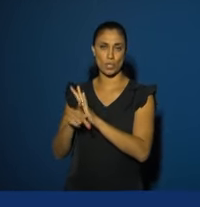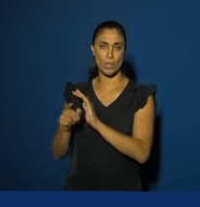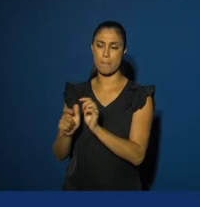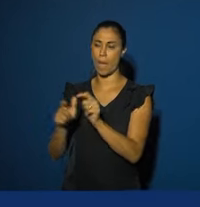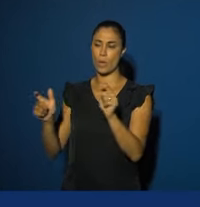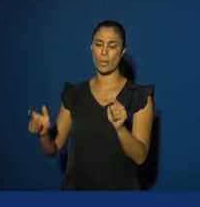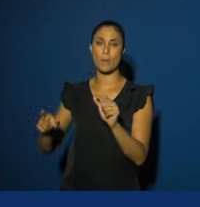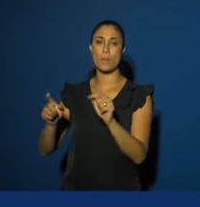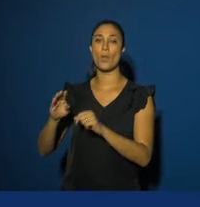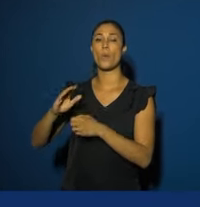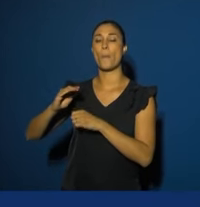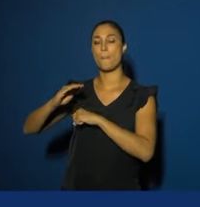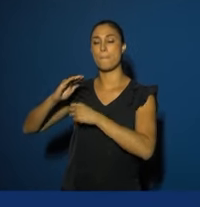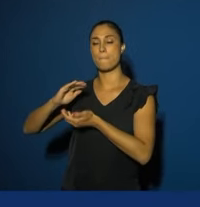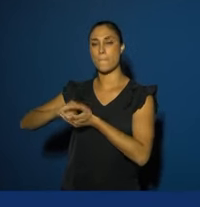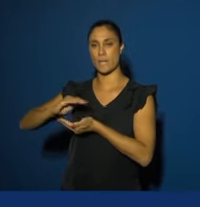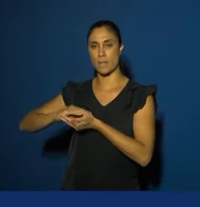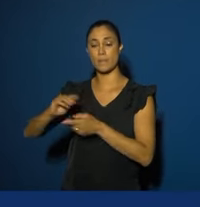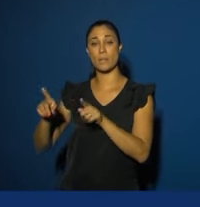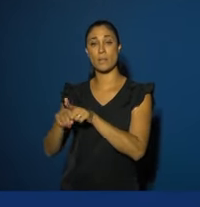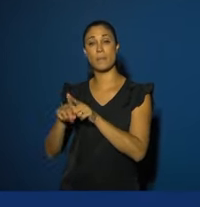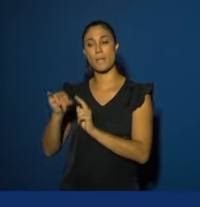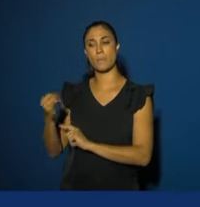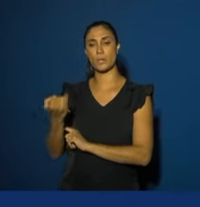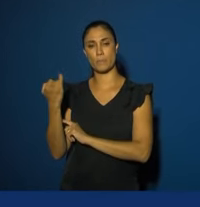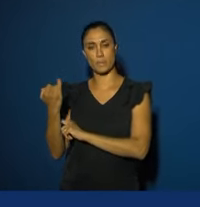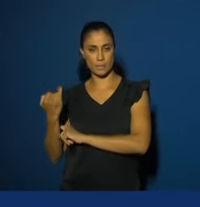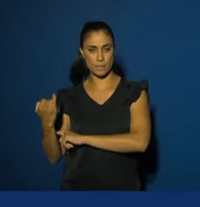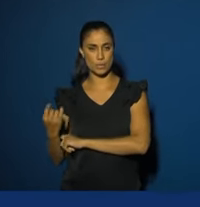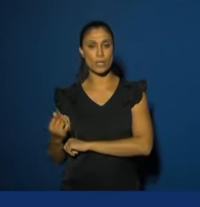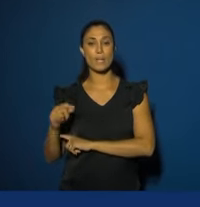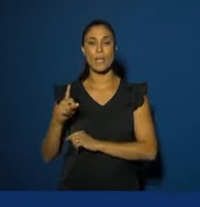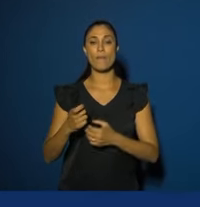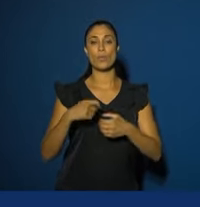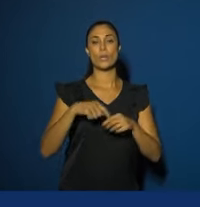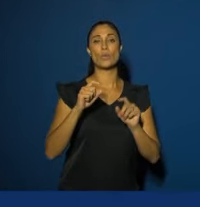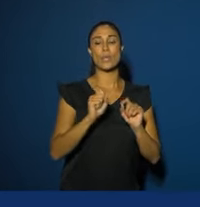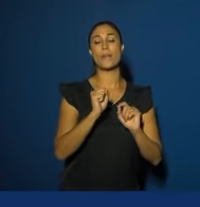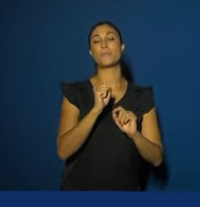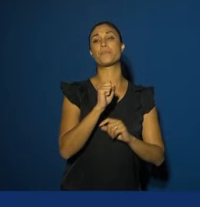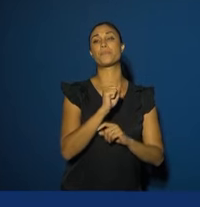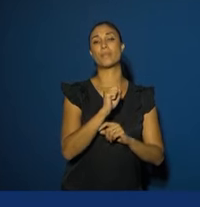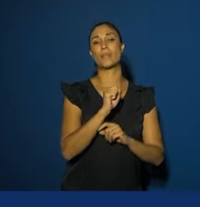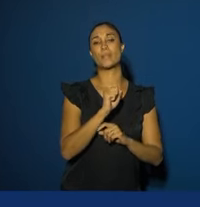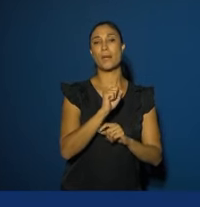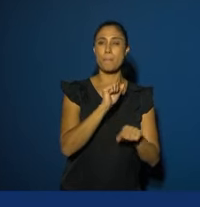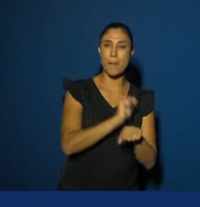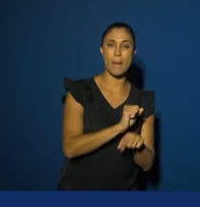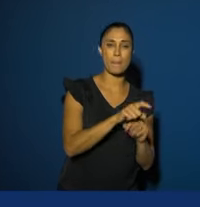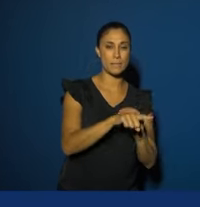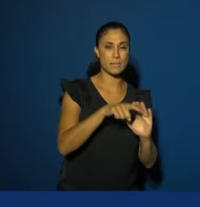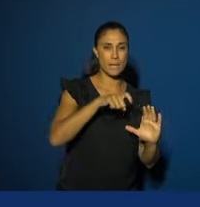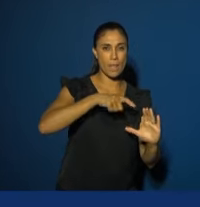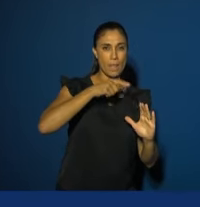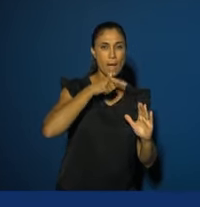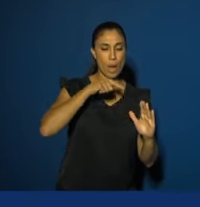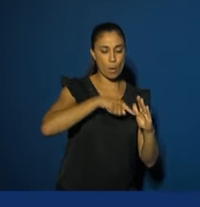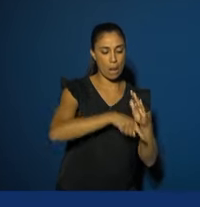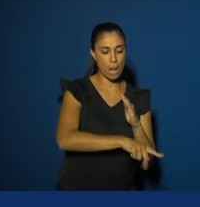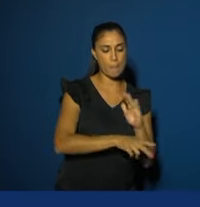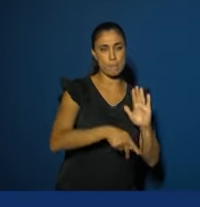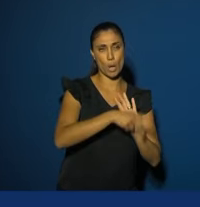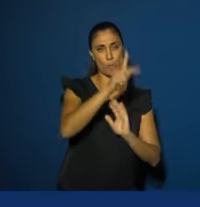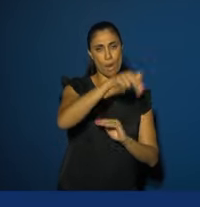modelados pelo BNDS super relevante mas que são mais eh eh voltados a saneamento né esgotamento sanitário em regiões específicas do